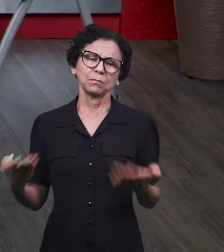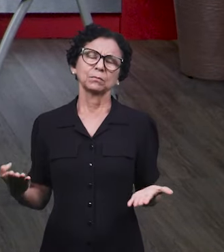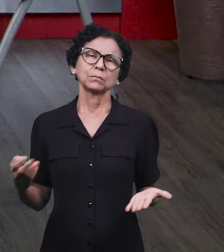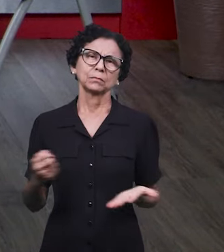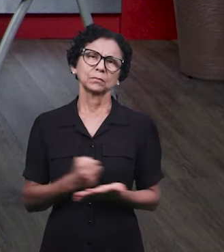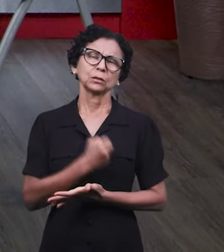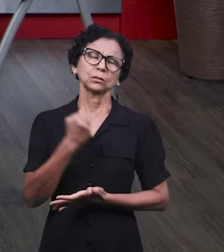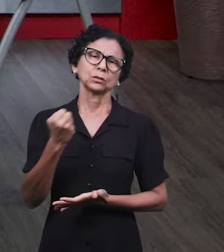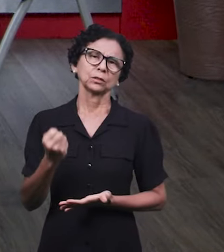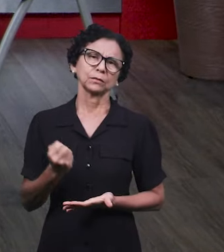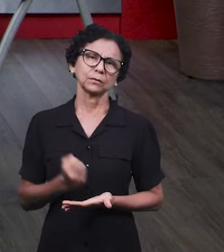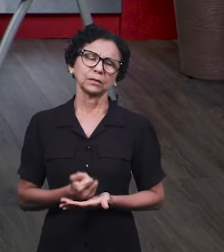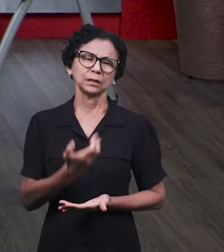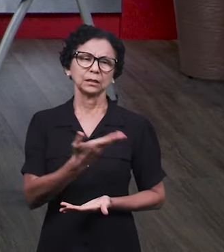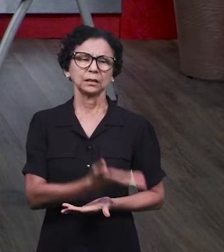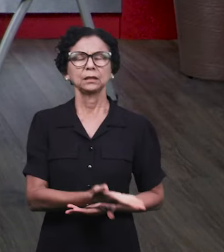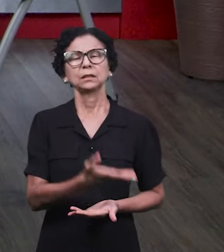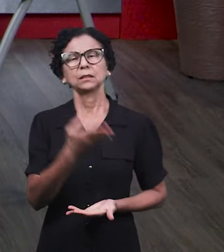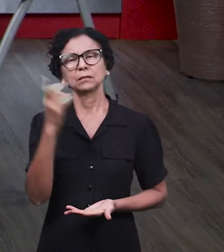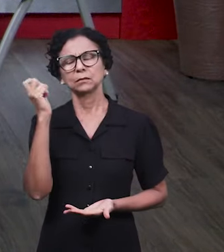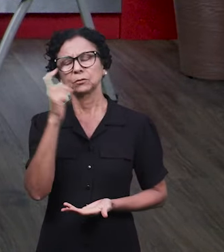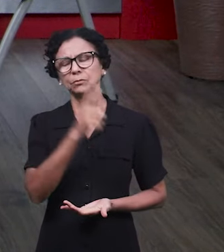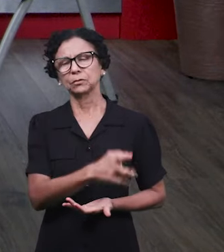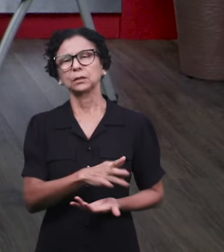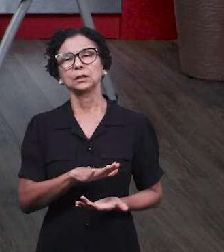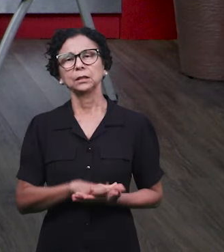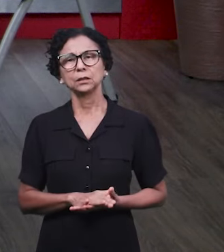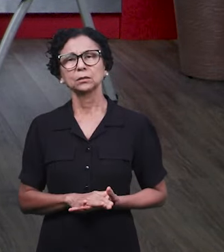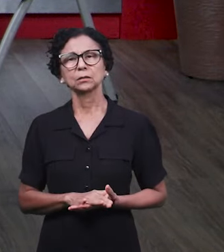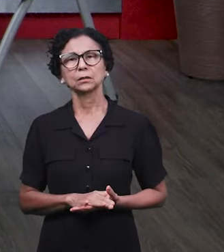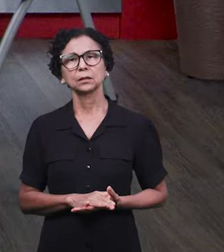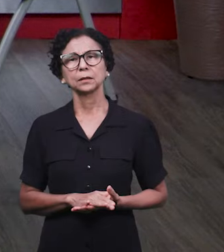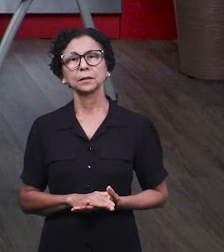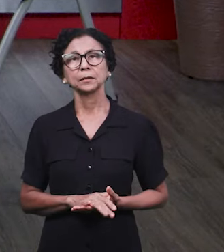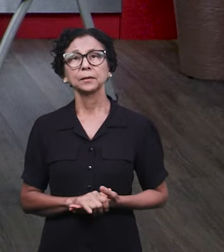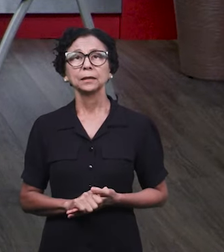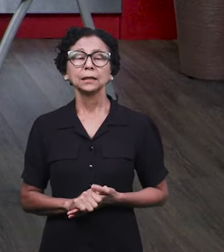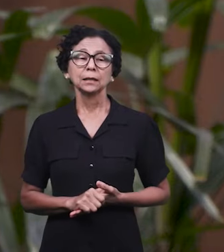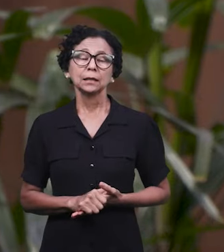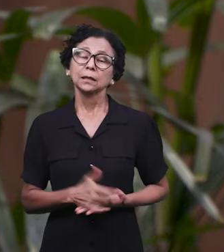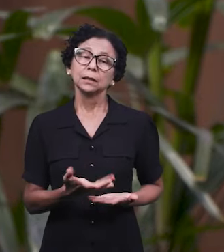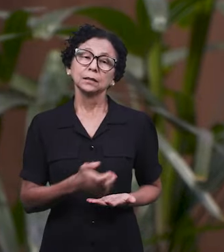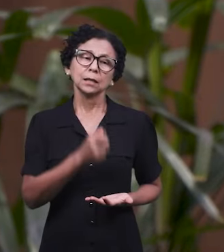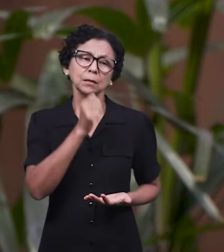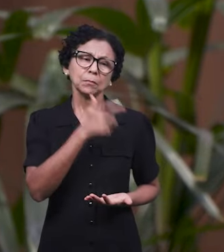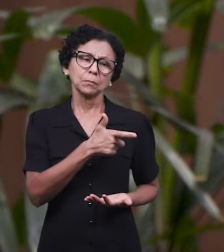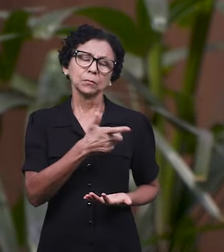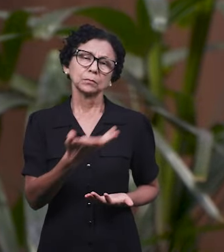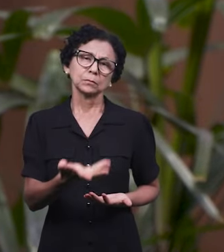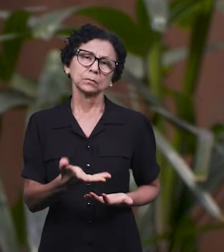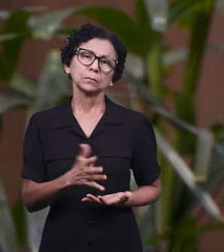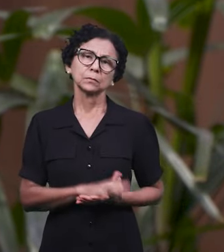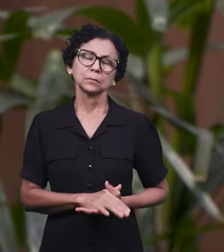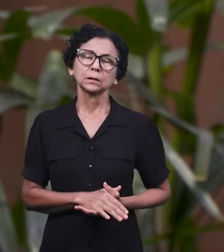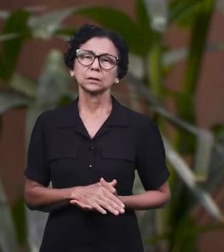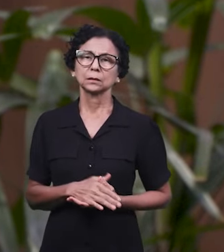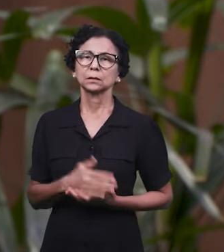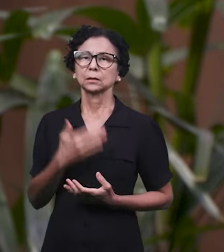é algo que é a reputação dele perante terceiro perante a sociedade e que ele também deve né procurar